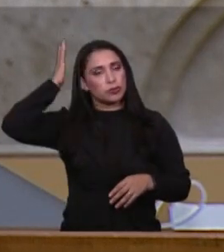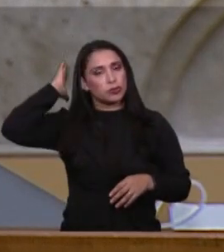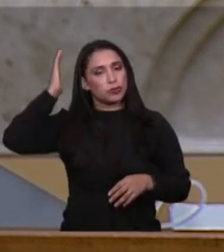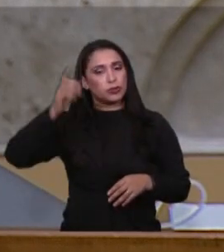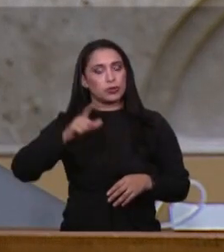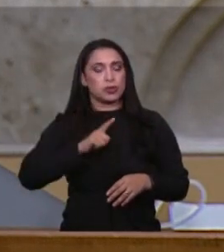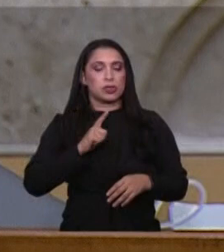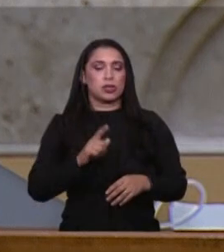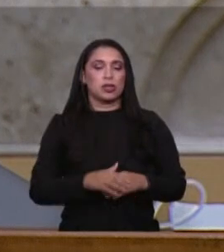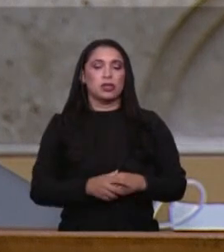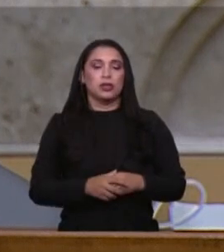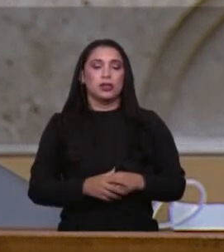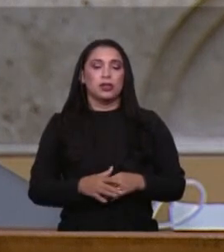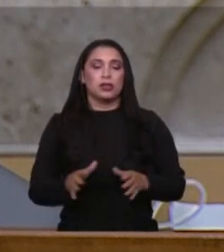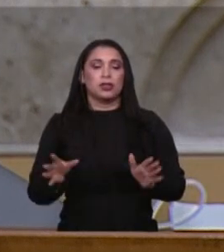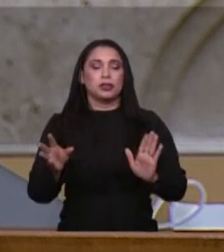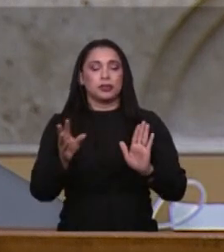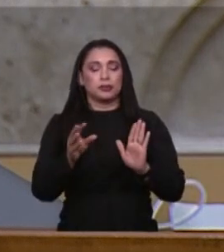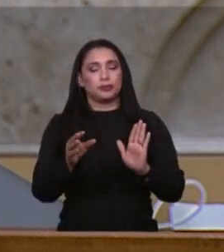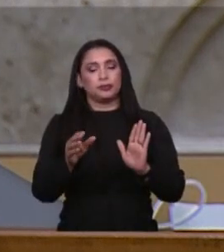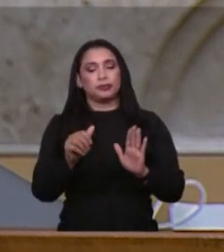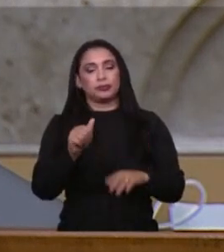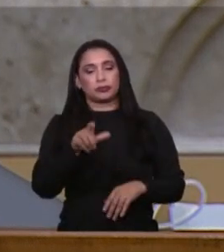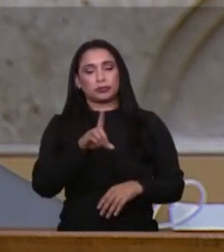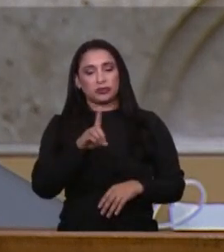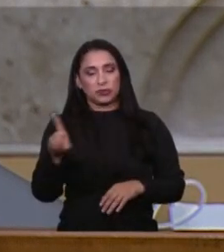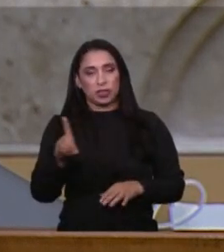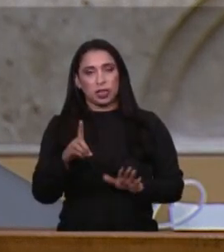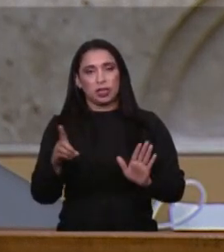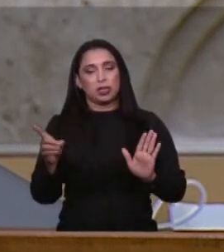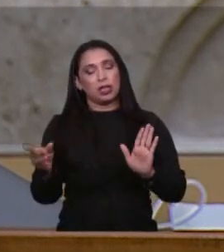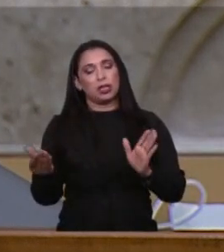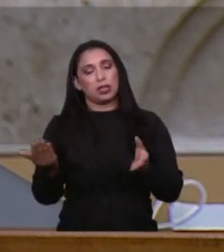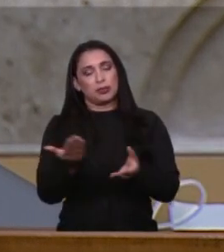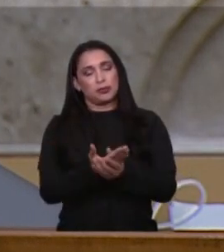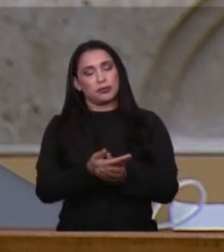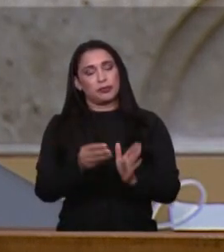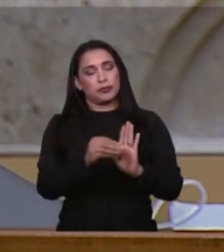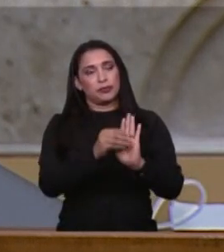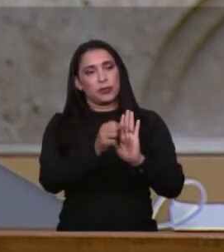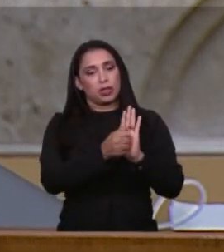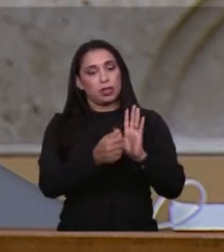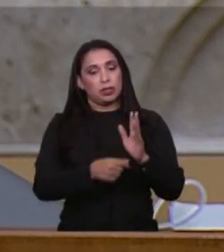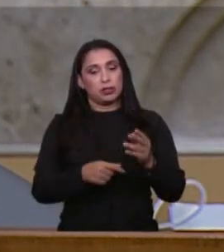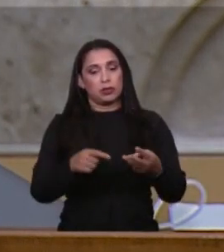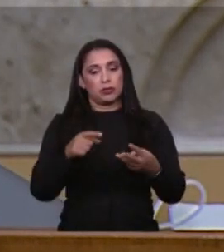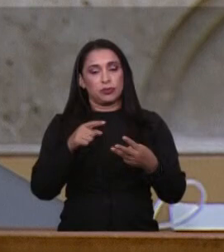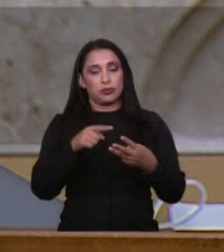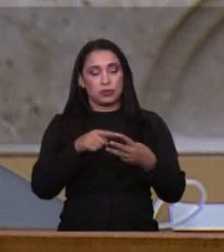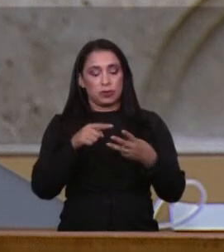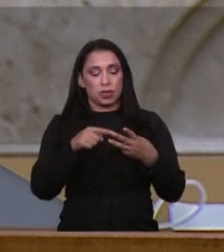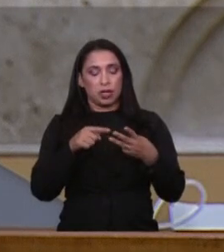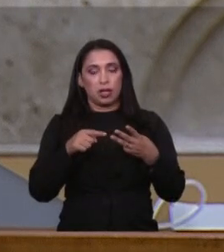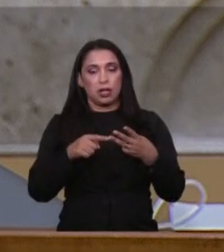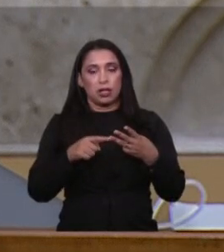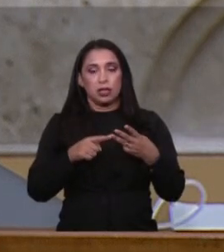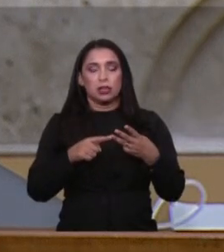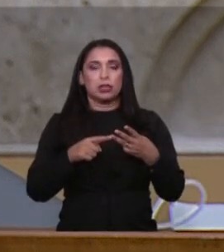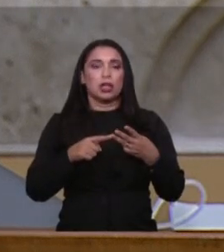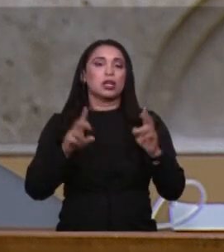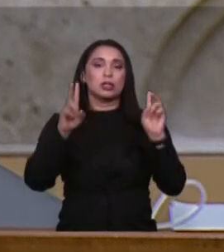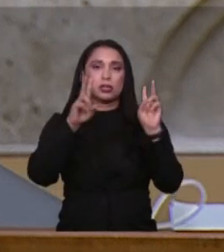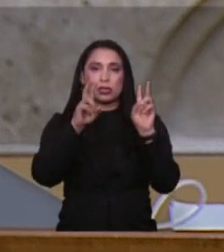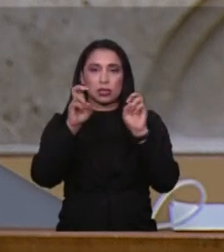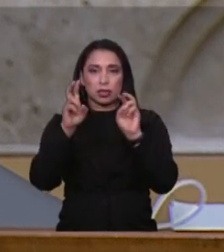E aqui, nesses embargos, são suscitadas três questões que vão ser discutidas aqui. A